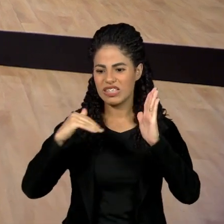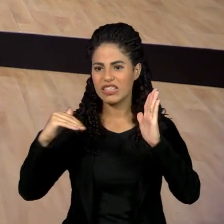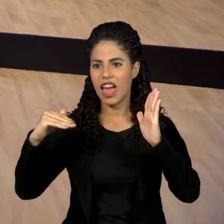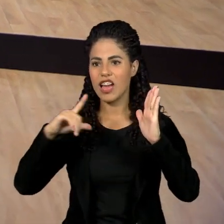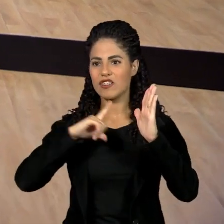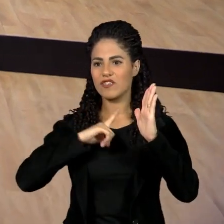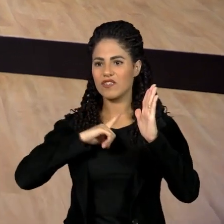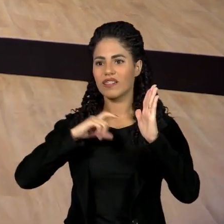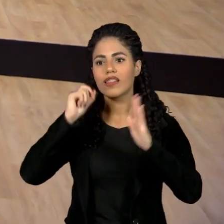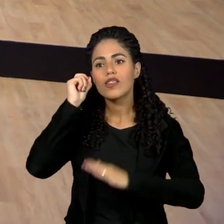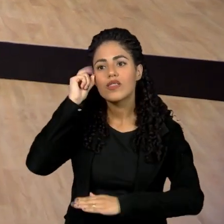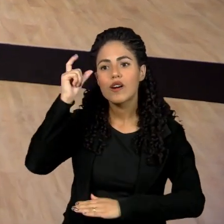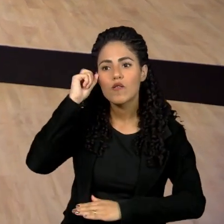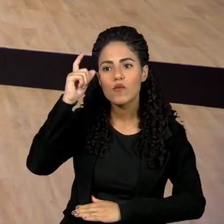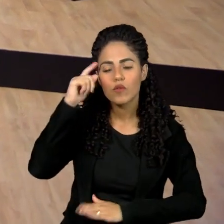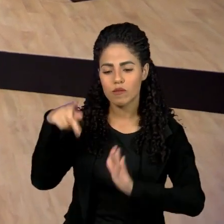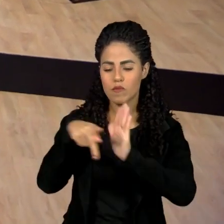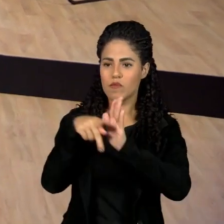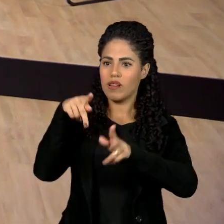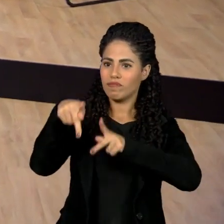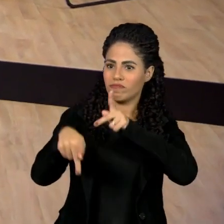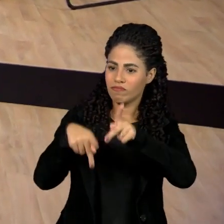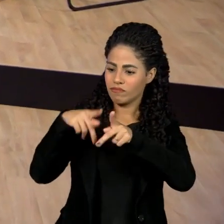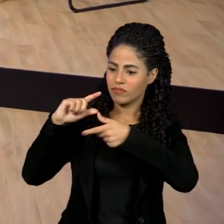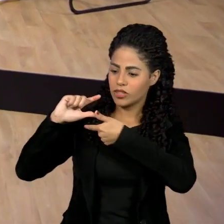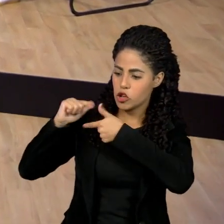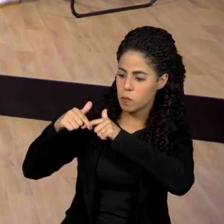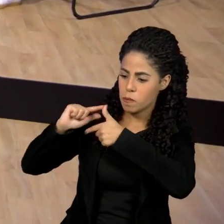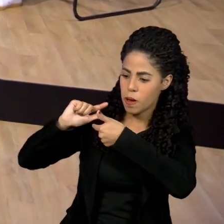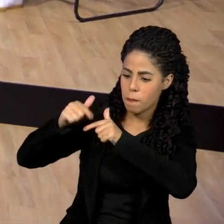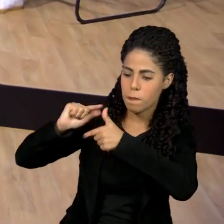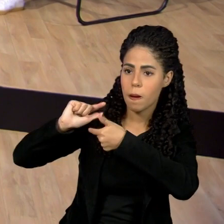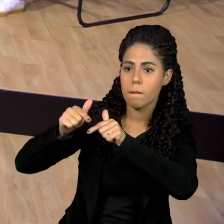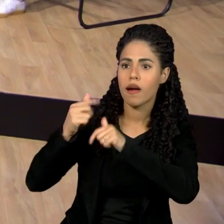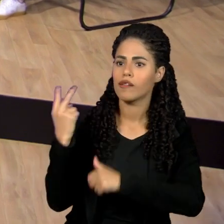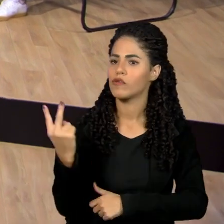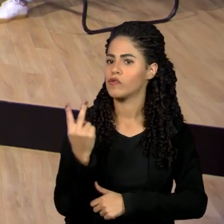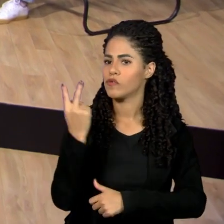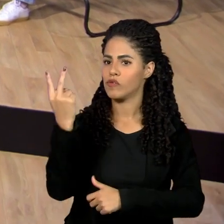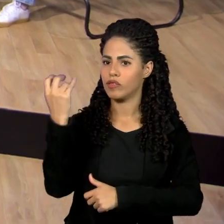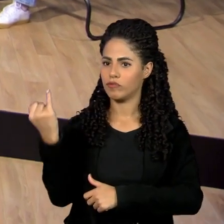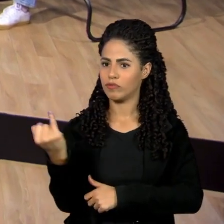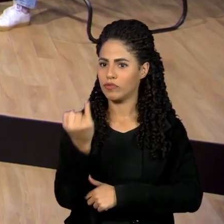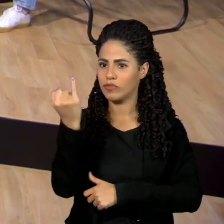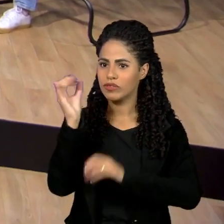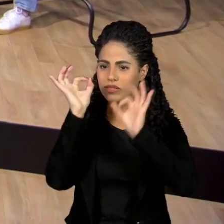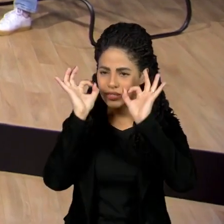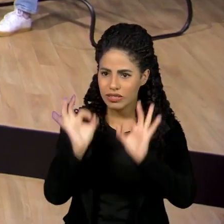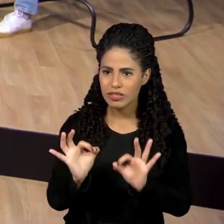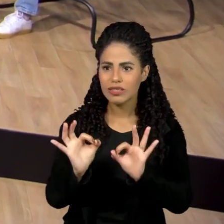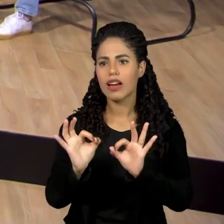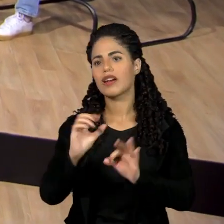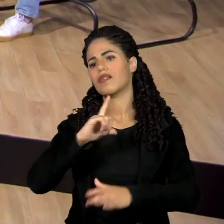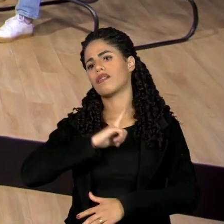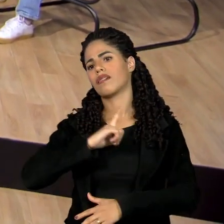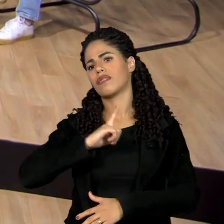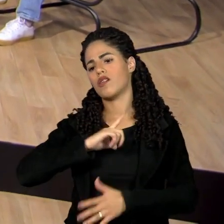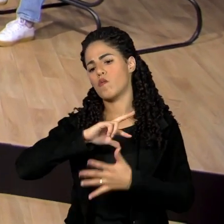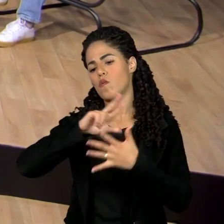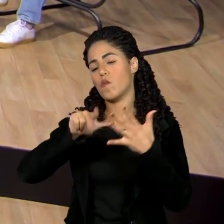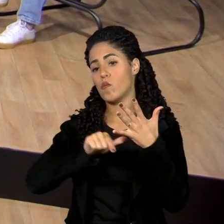da cultura popular tradicional, ele foi revalorizado em função assim de uma série de